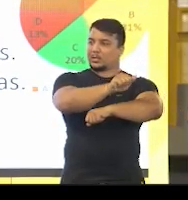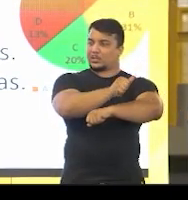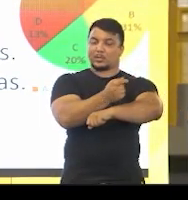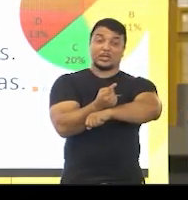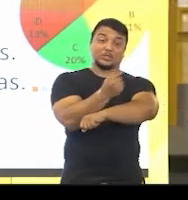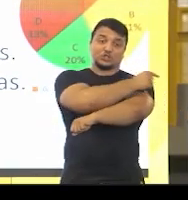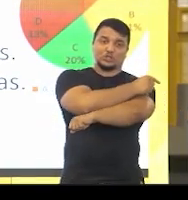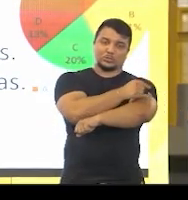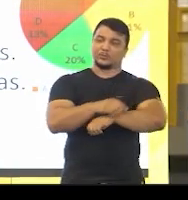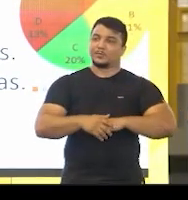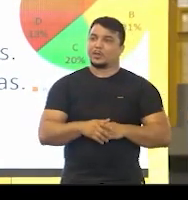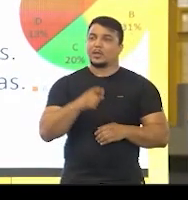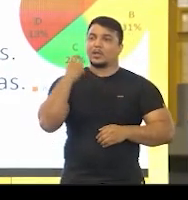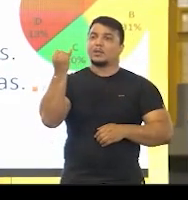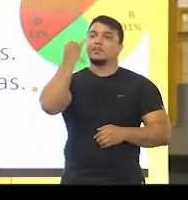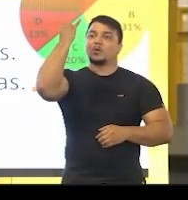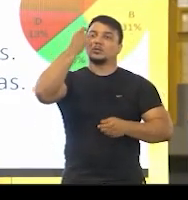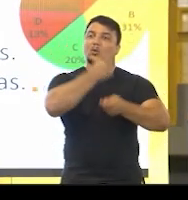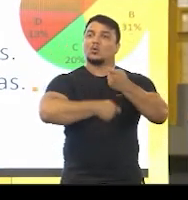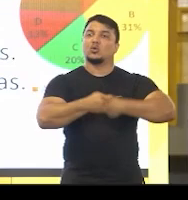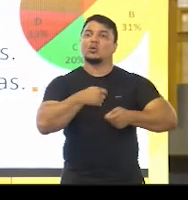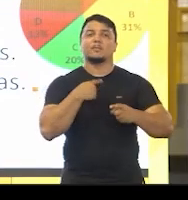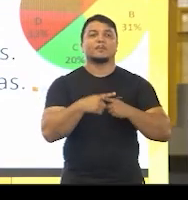Pré-cambriana. Qual é a importância econômica?